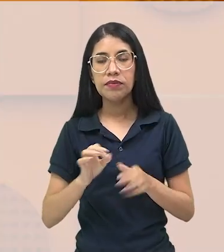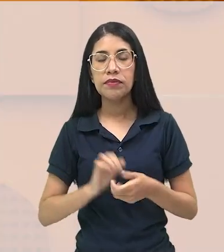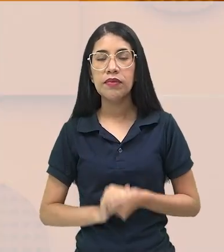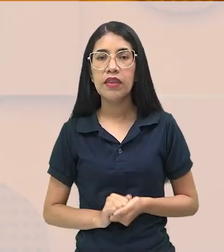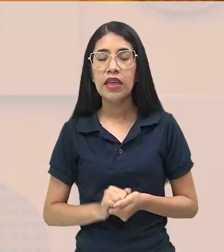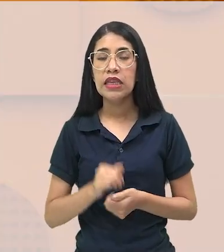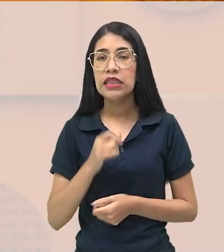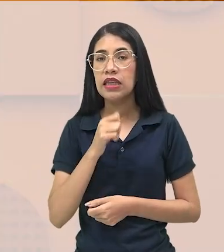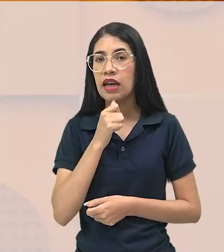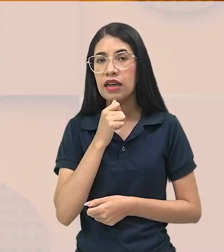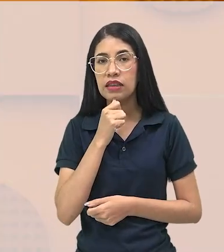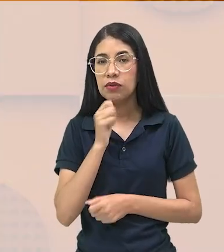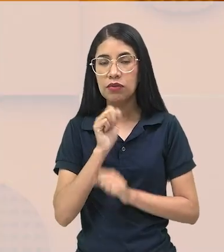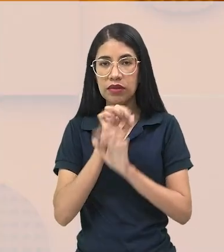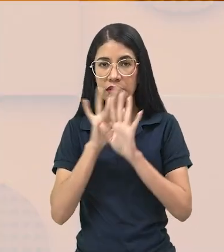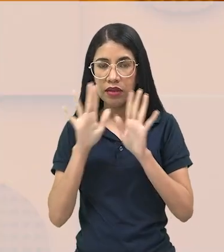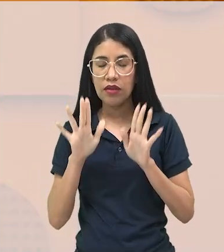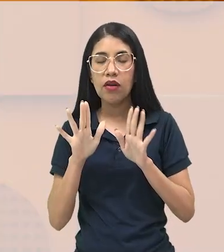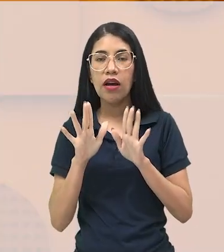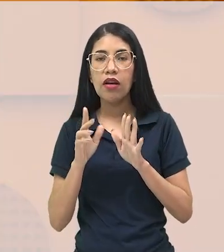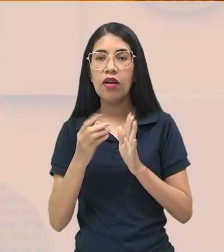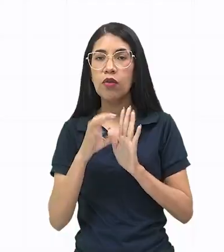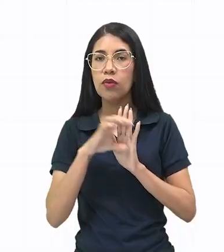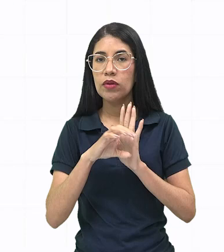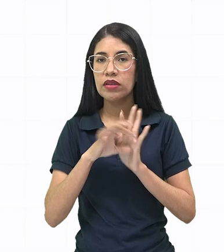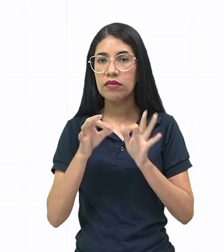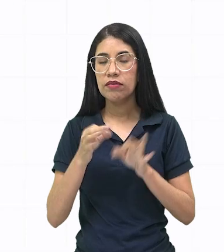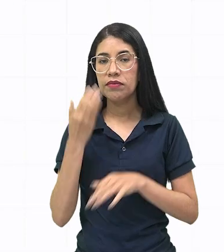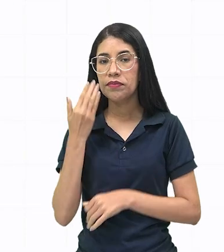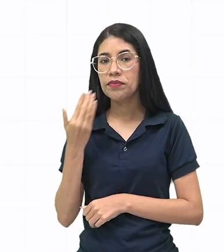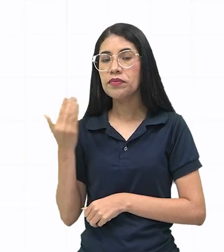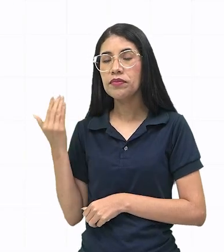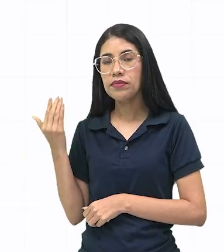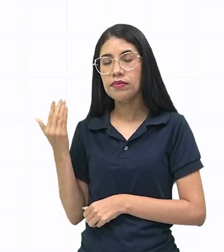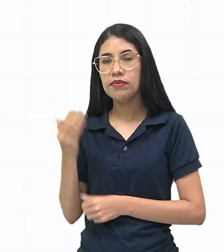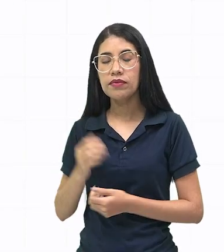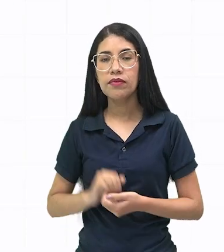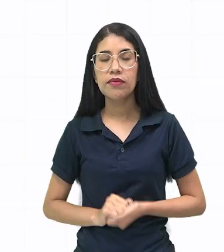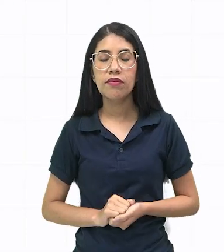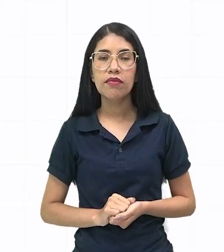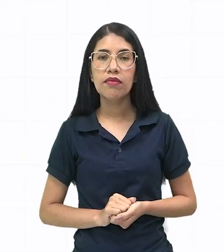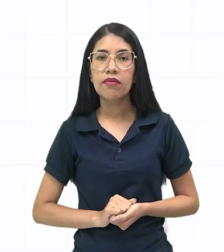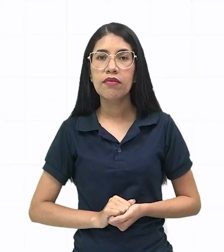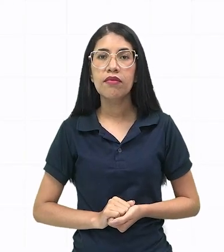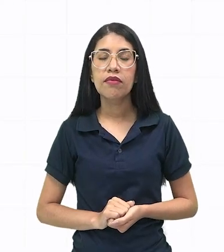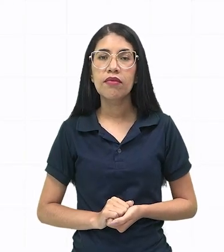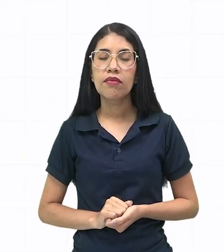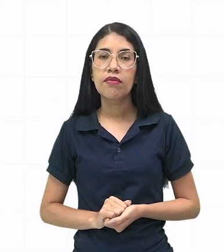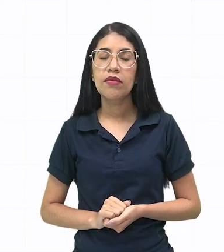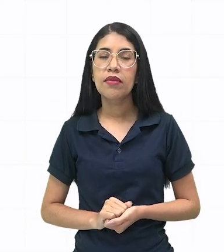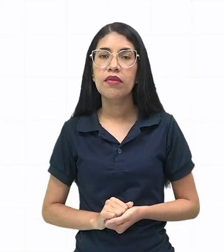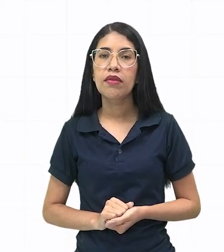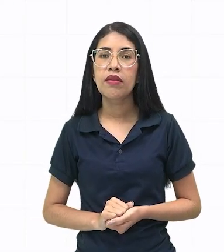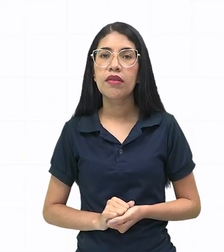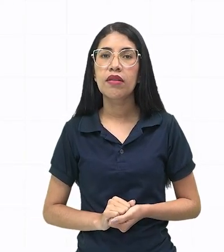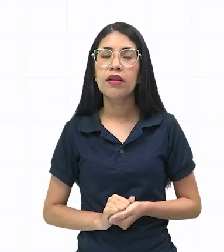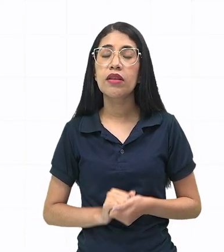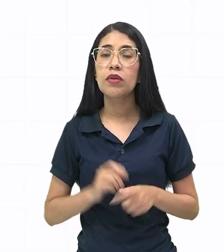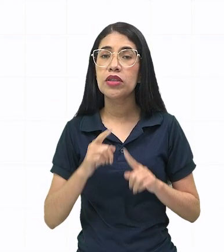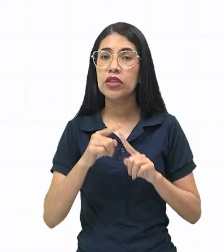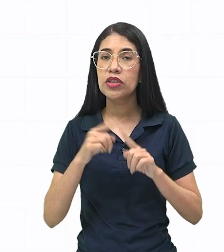não tenha ficado tão claro, a gente tem a definição para vocês anotarem. Acompanhe aqui comigo. Bem, a gente considera